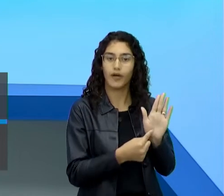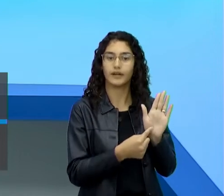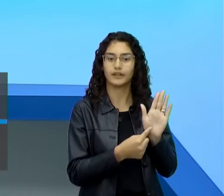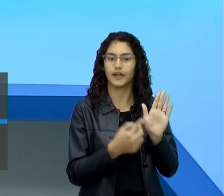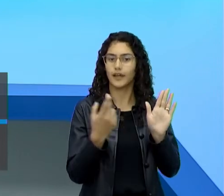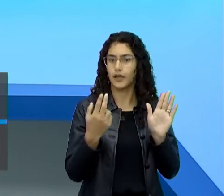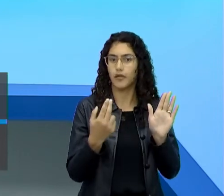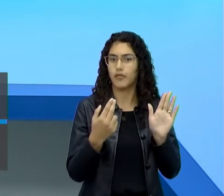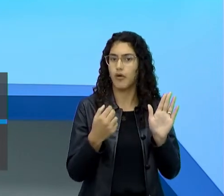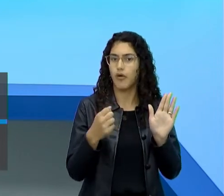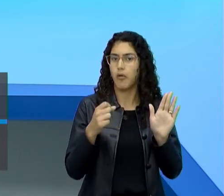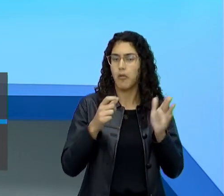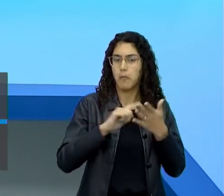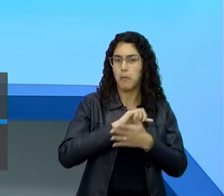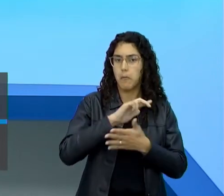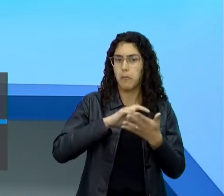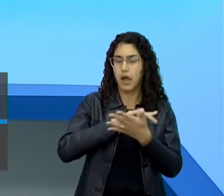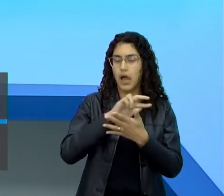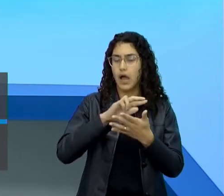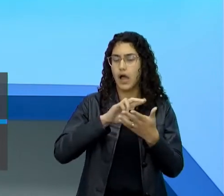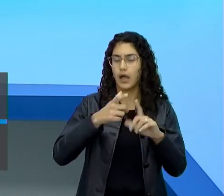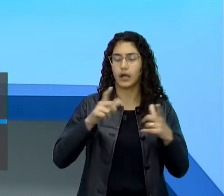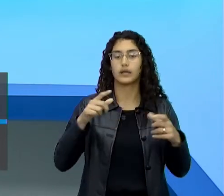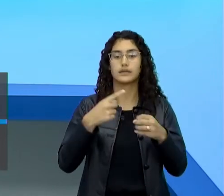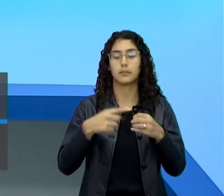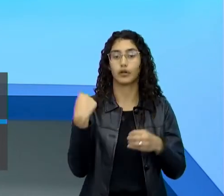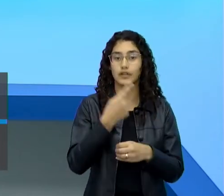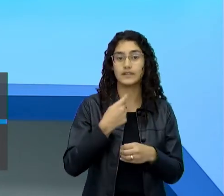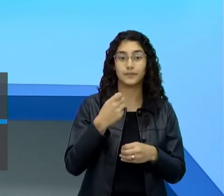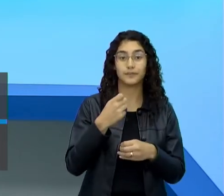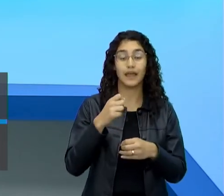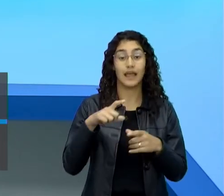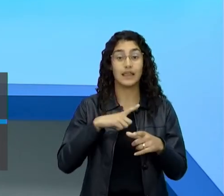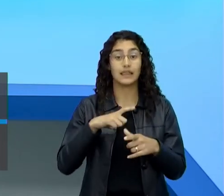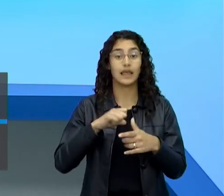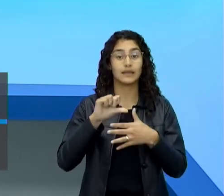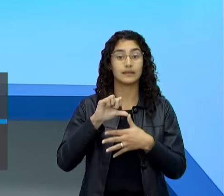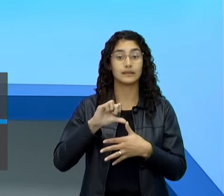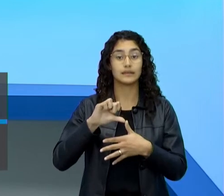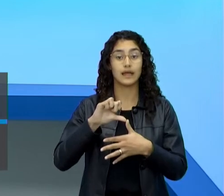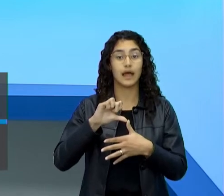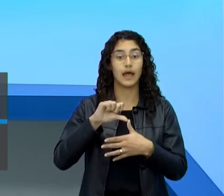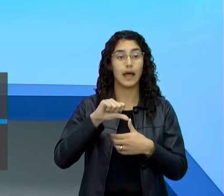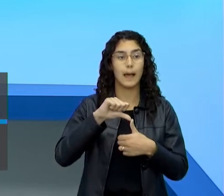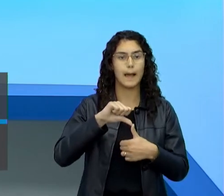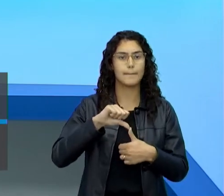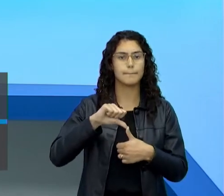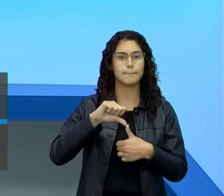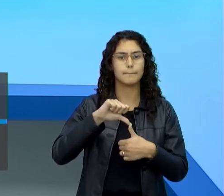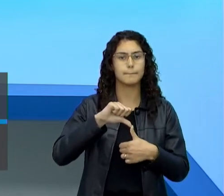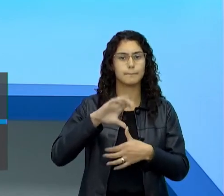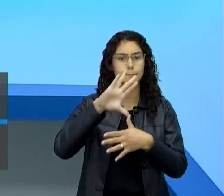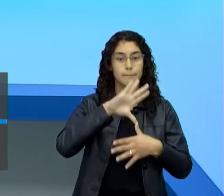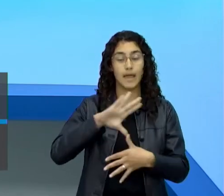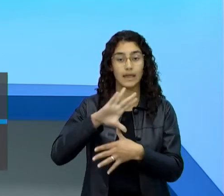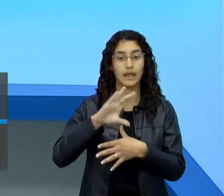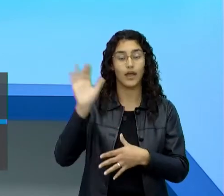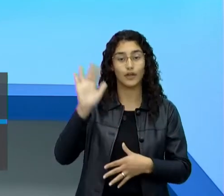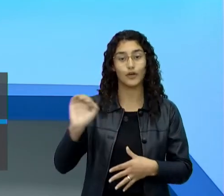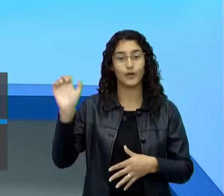dos grandes metrópoles ocidentais que a gente tem hoje aqui, né, na América e na Europa, e que não é divulgada. Por exemplo, quando você vai fazer seu